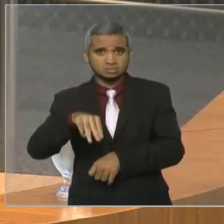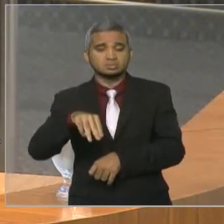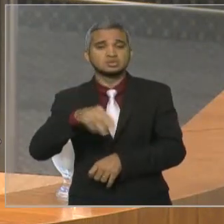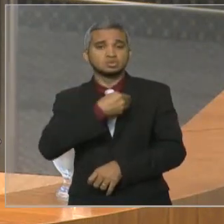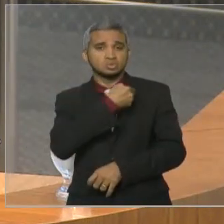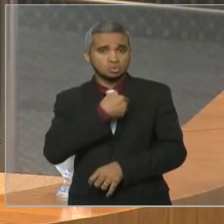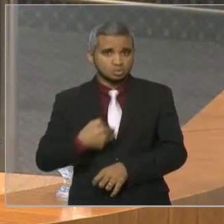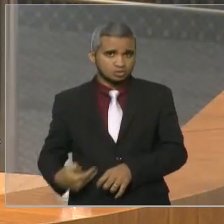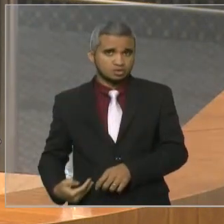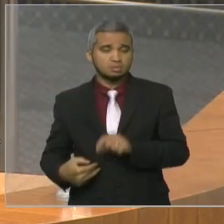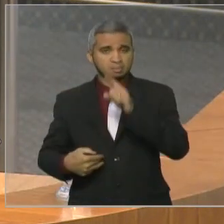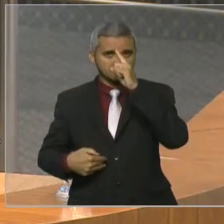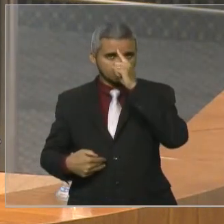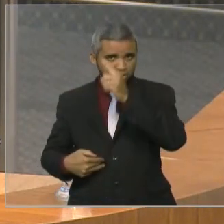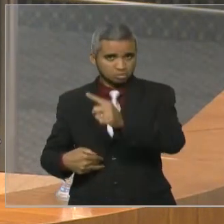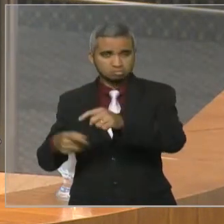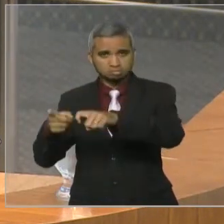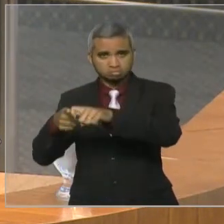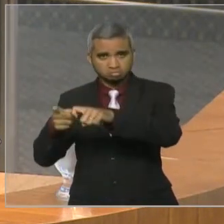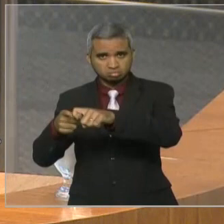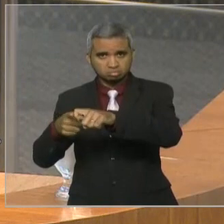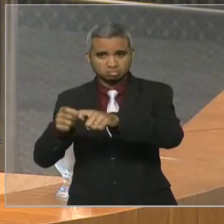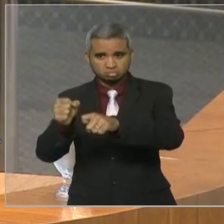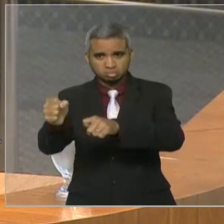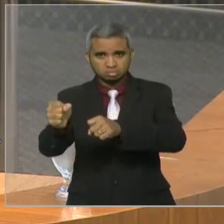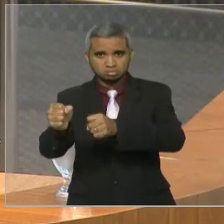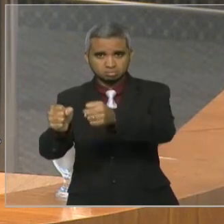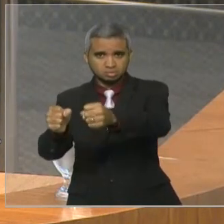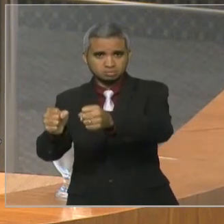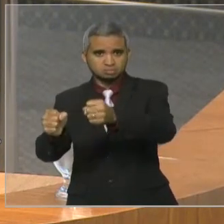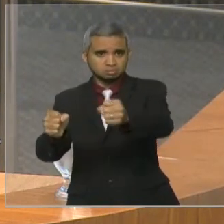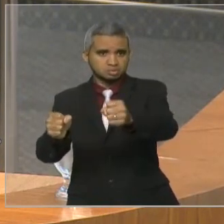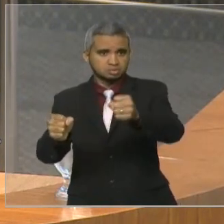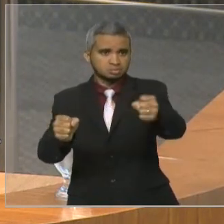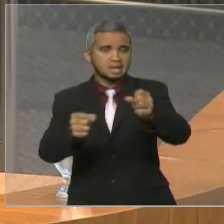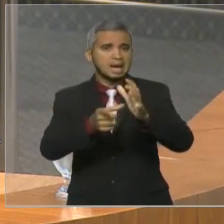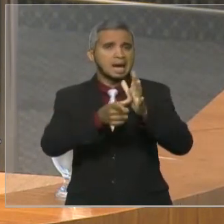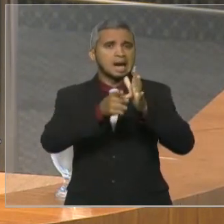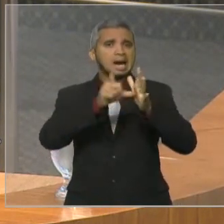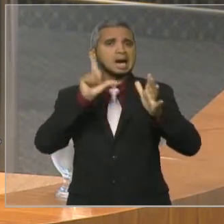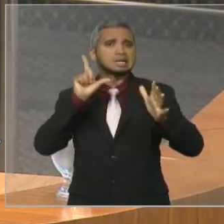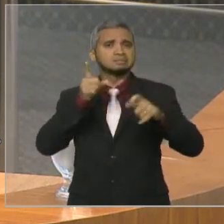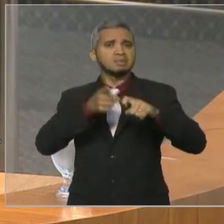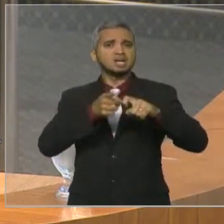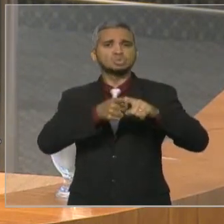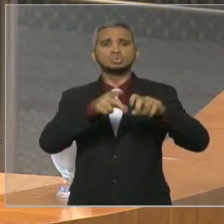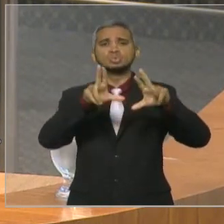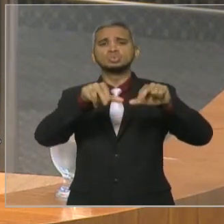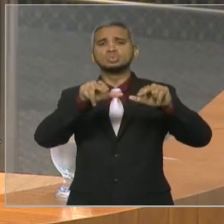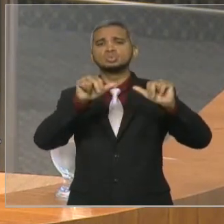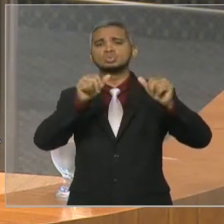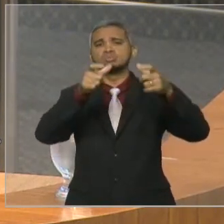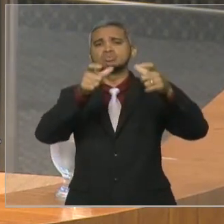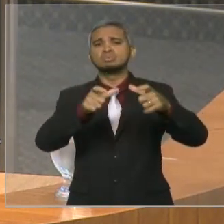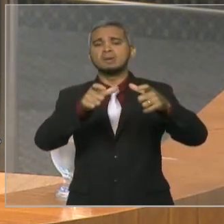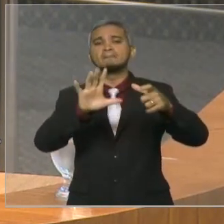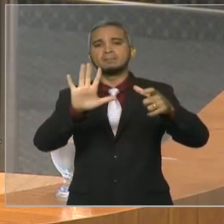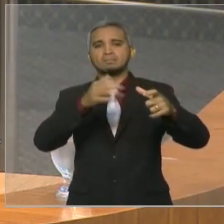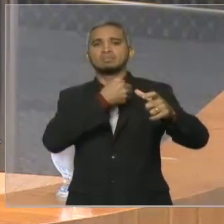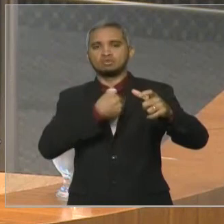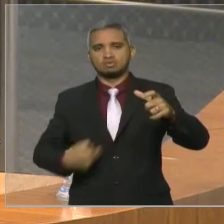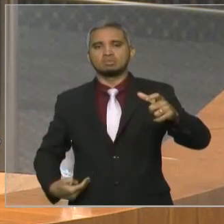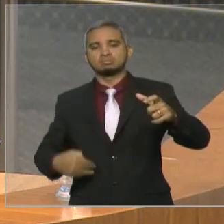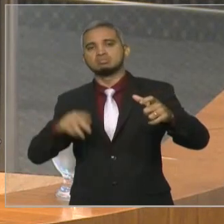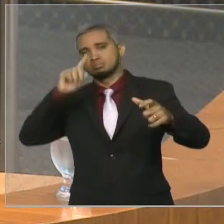um médico. Ou não é verdade o que eu estou falando aqui? A atenção primária não é competência do governo do Estado, mas mesmo assim o